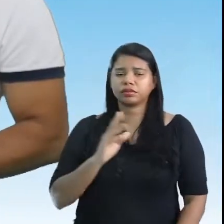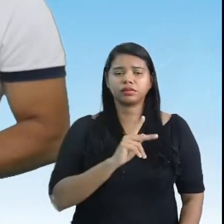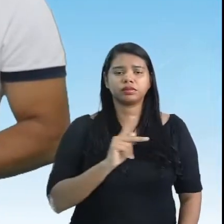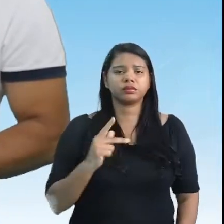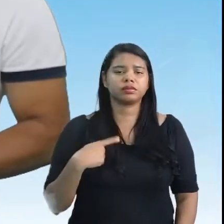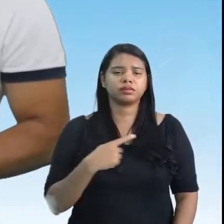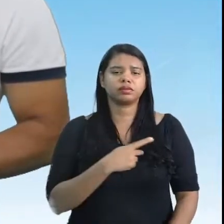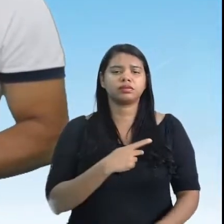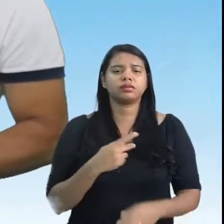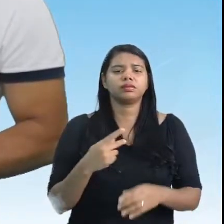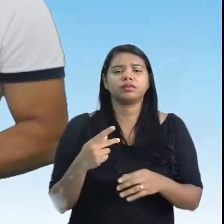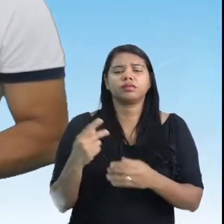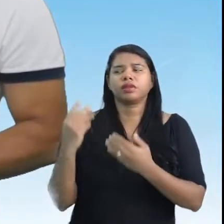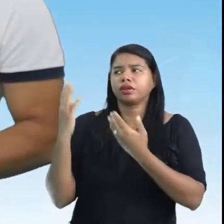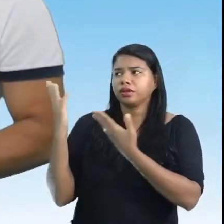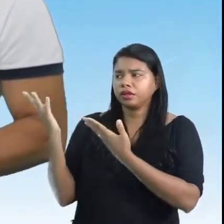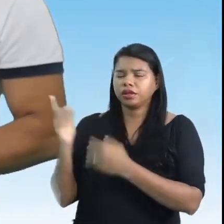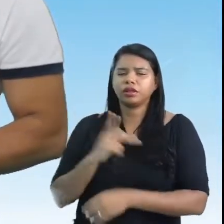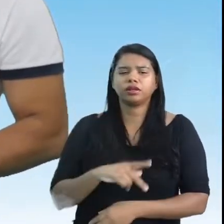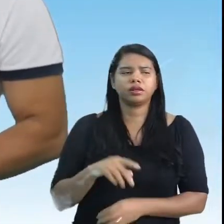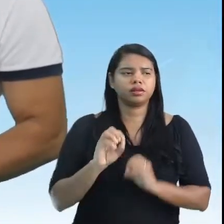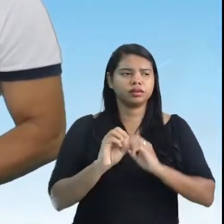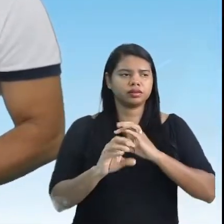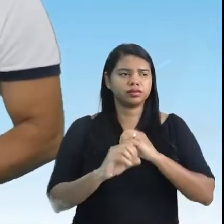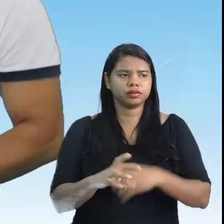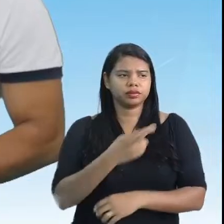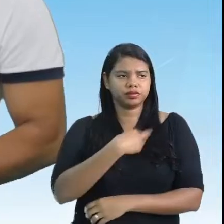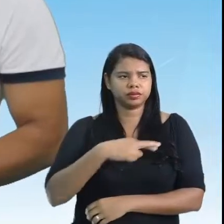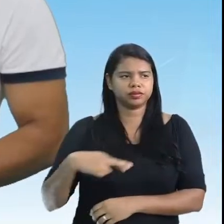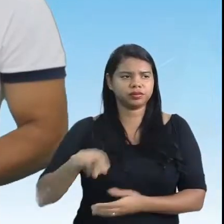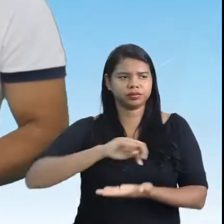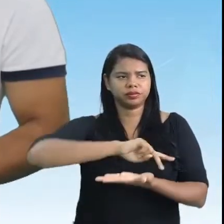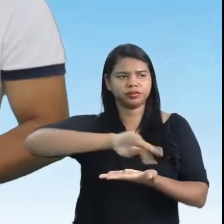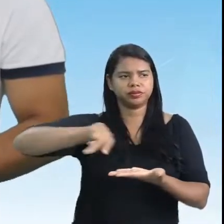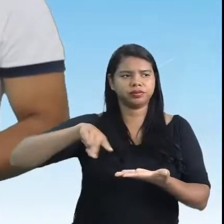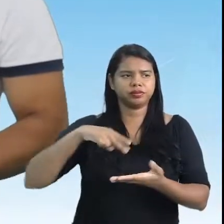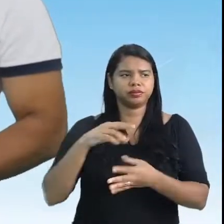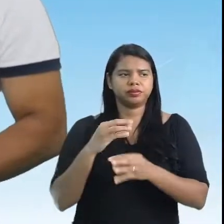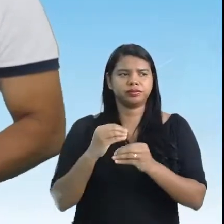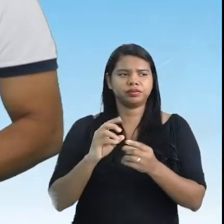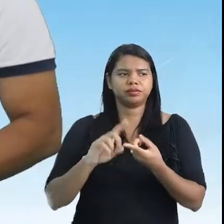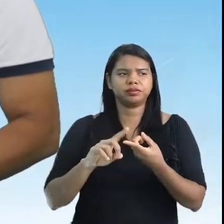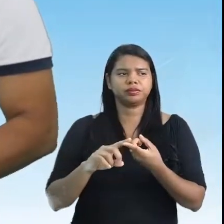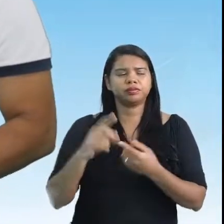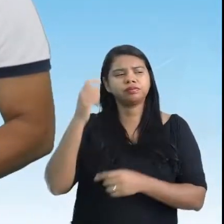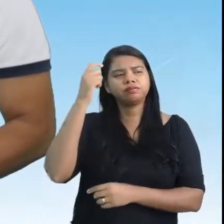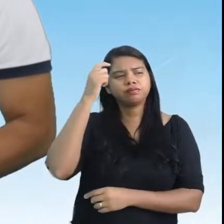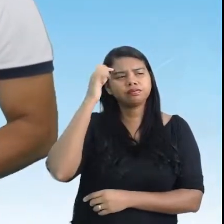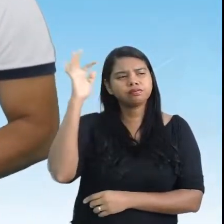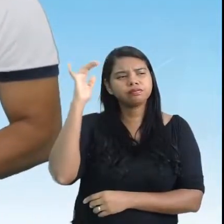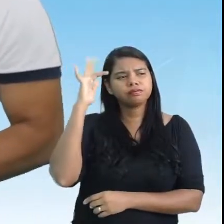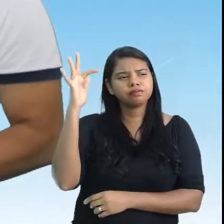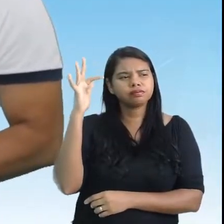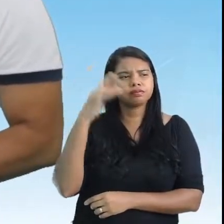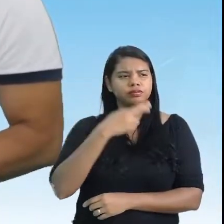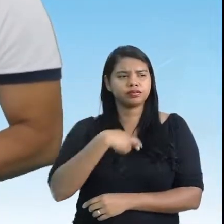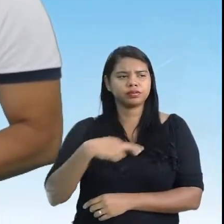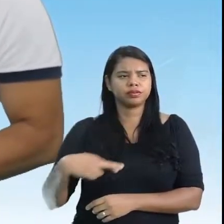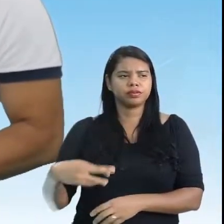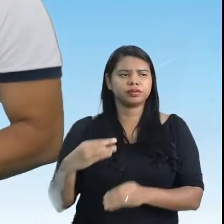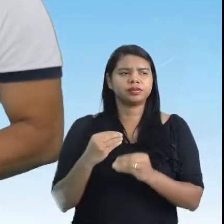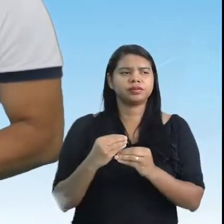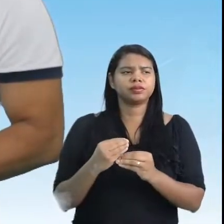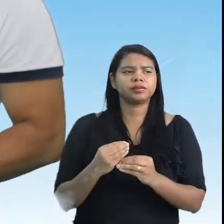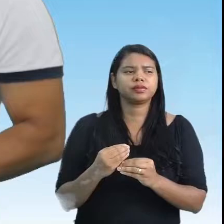professor, que nós temos o componente ensino religioso e tem a pluralidade, certo? De pensamento religioso. Então é isso aqui que